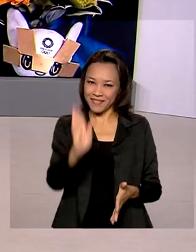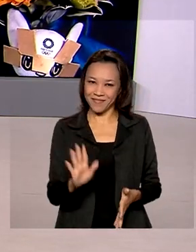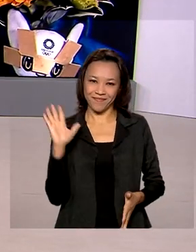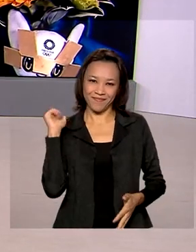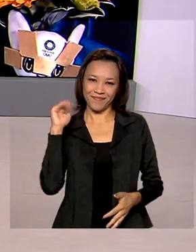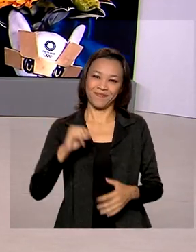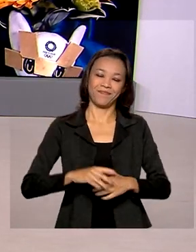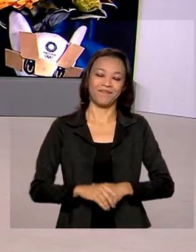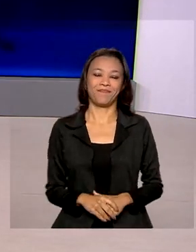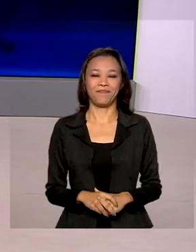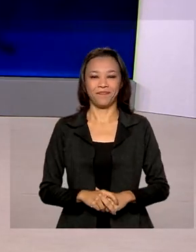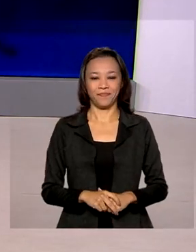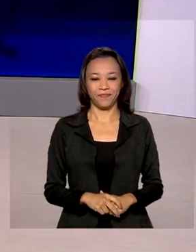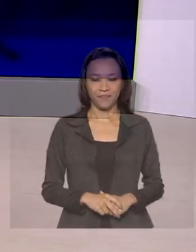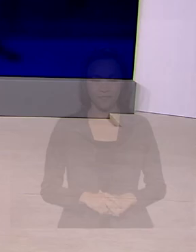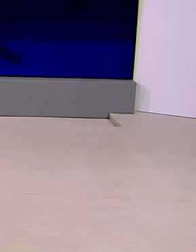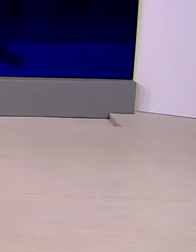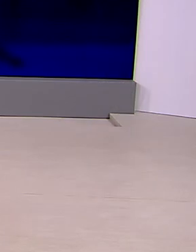tchau.